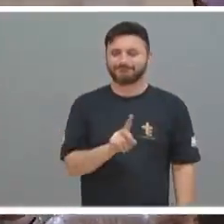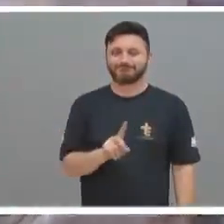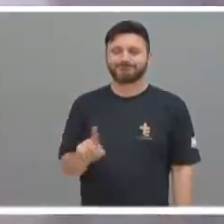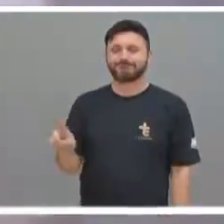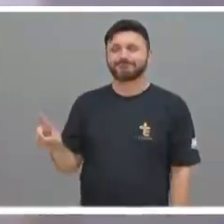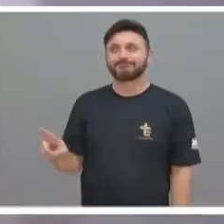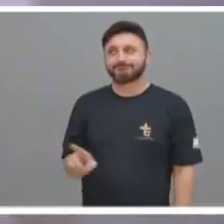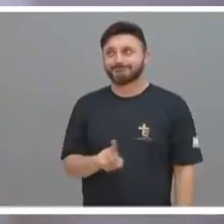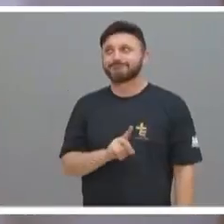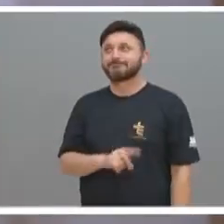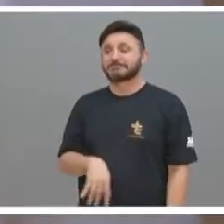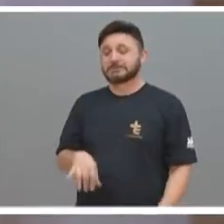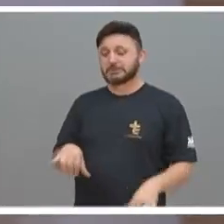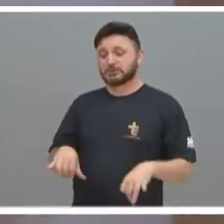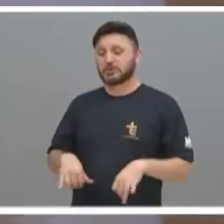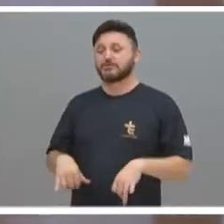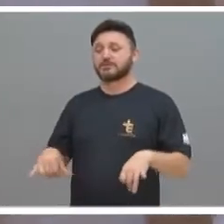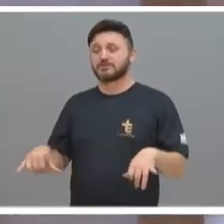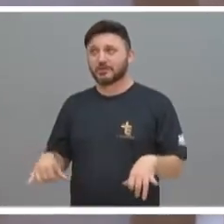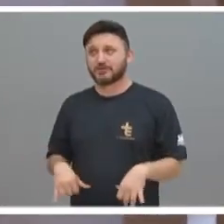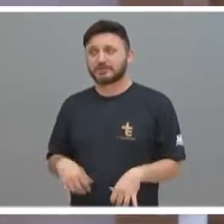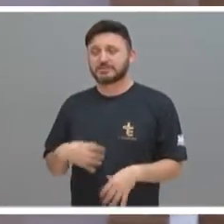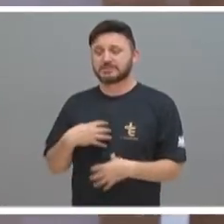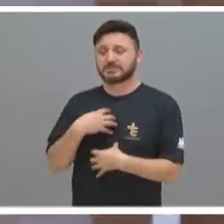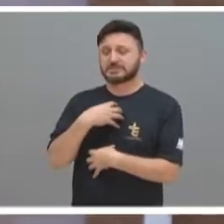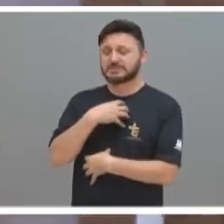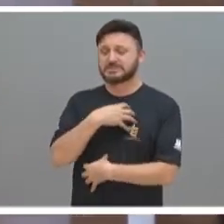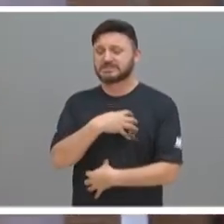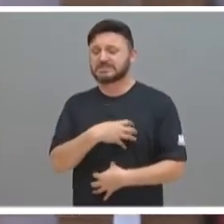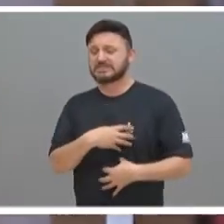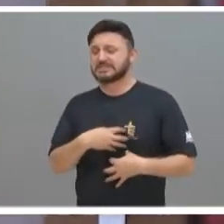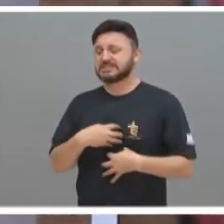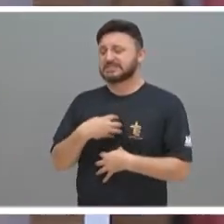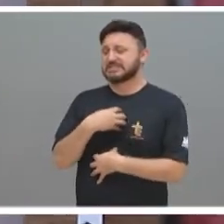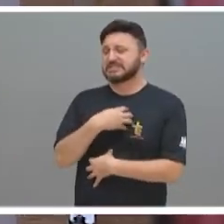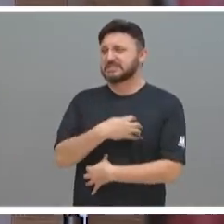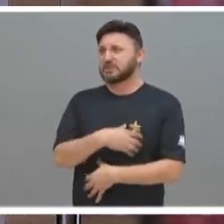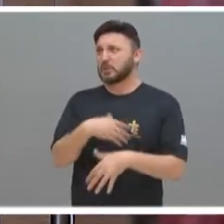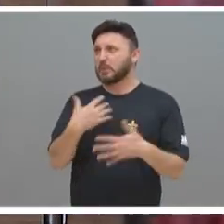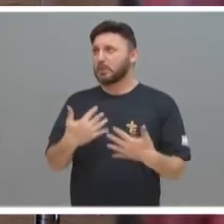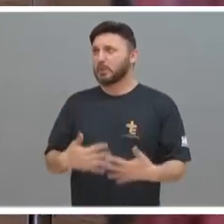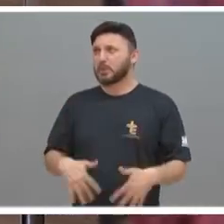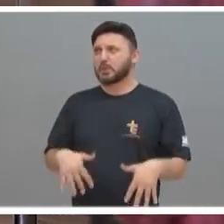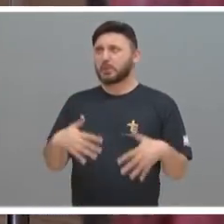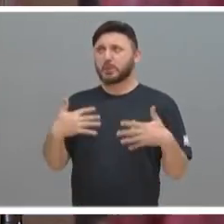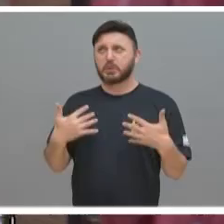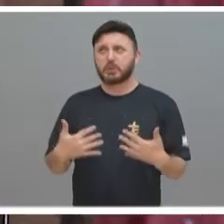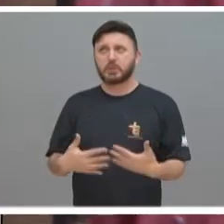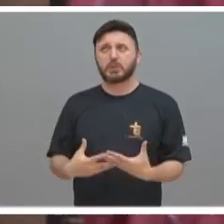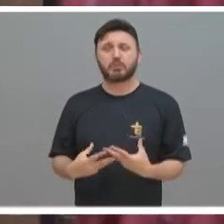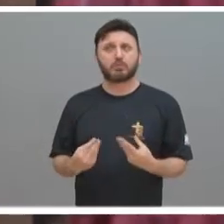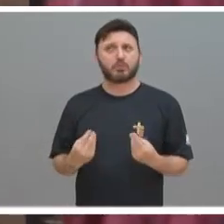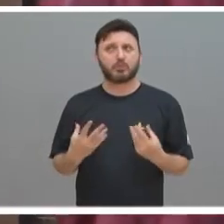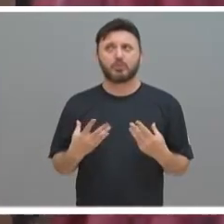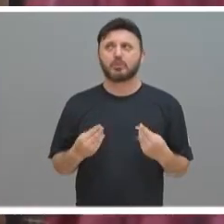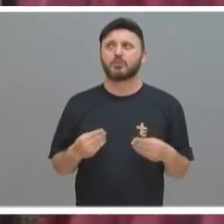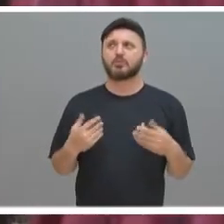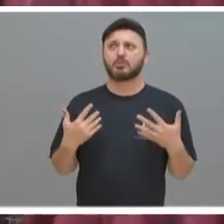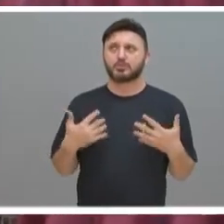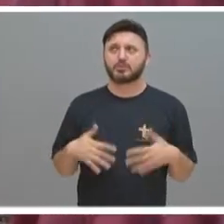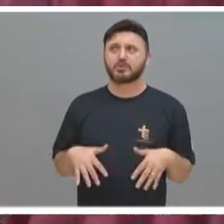cruz. A ferida que não sara, a angústia que não